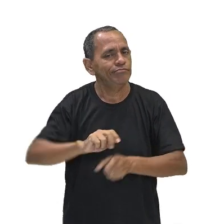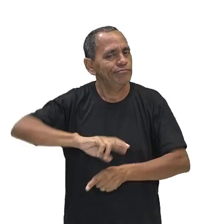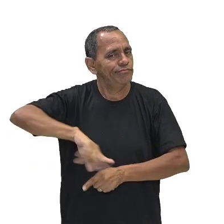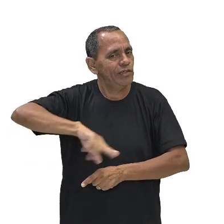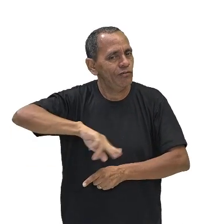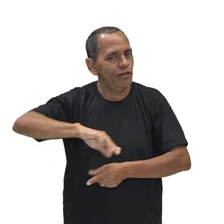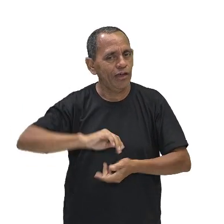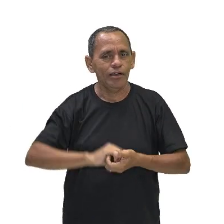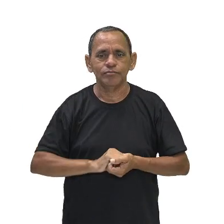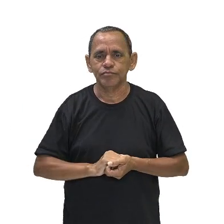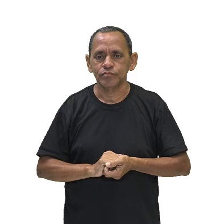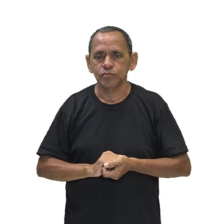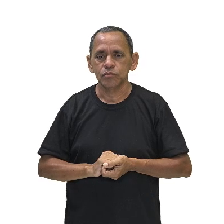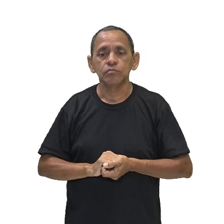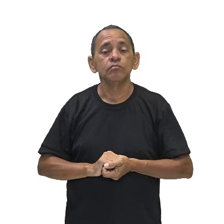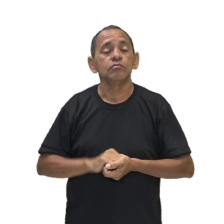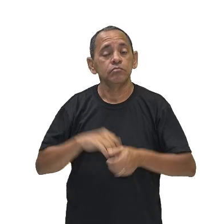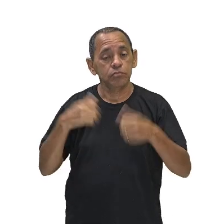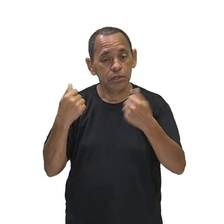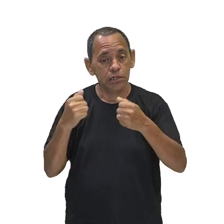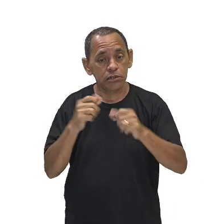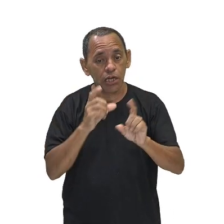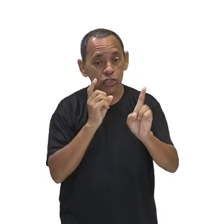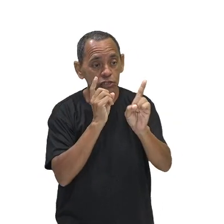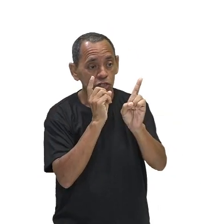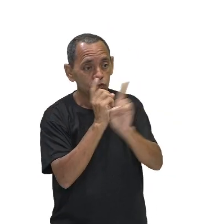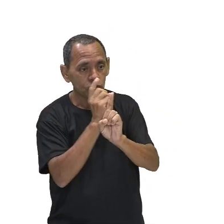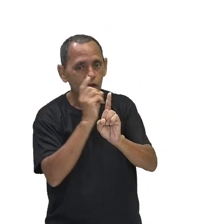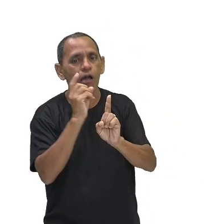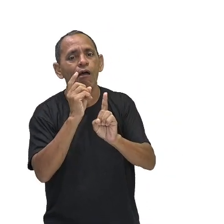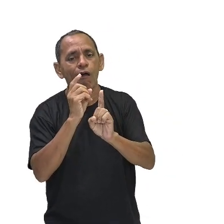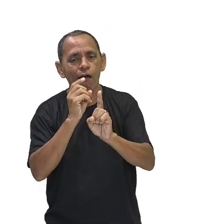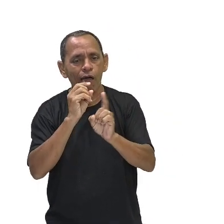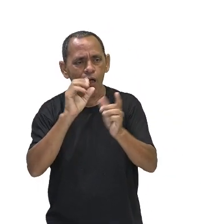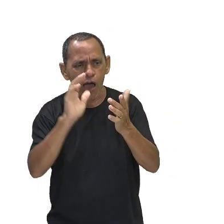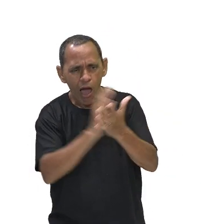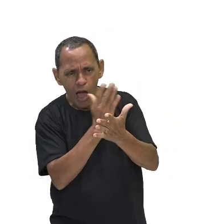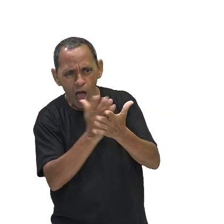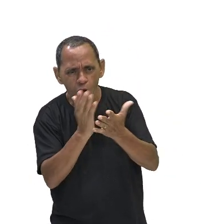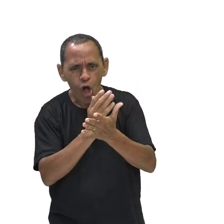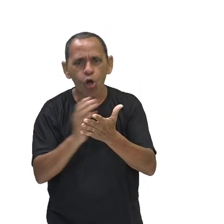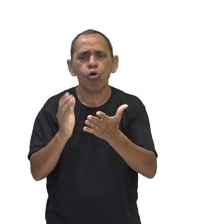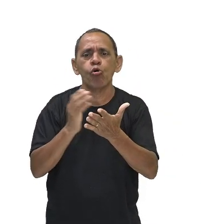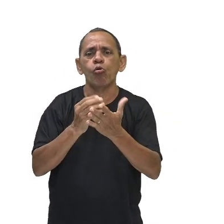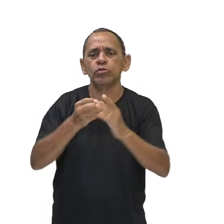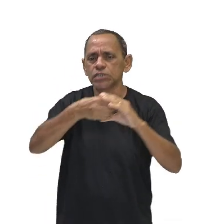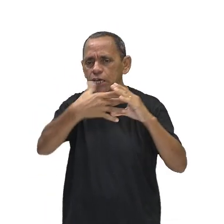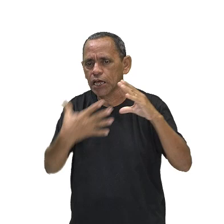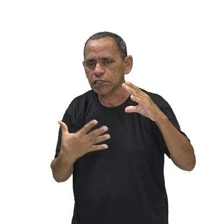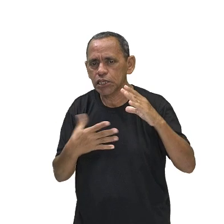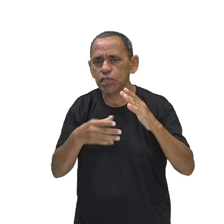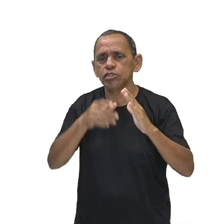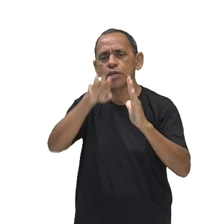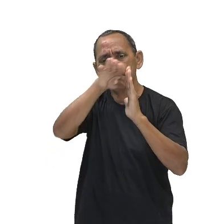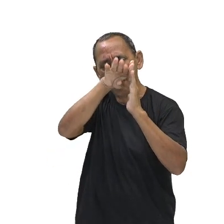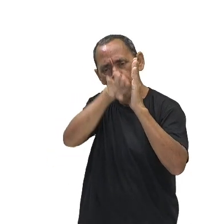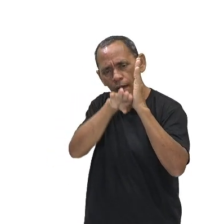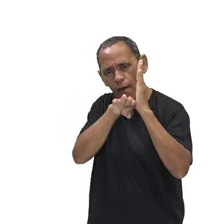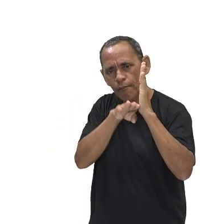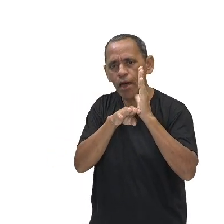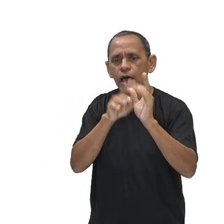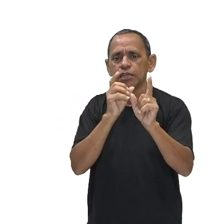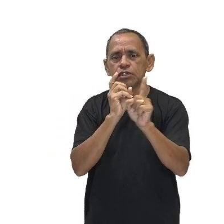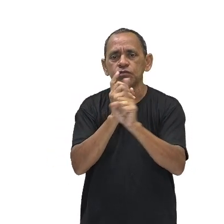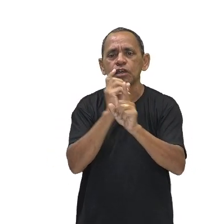para identificar esse fato, existem alguns pré-requisitos que podem ser identificados como tal. Tem